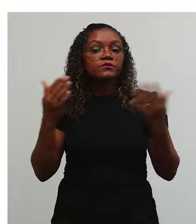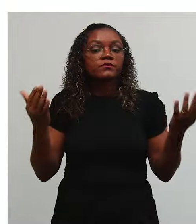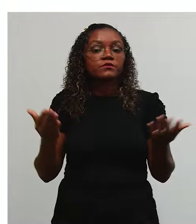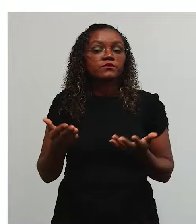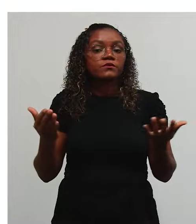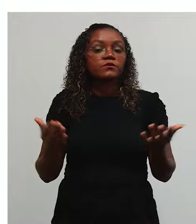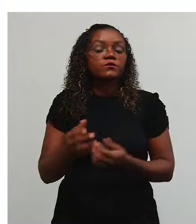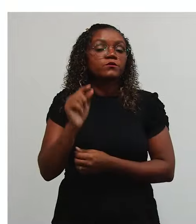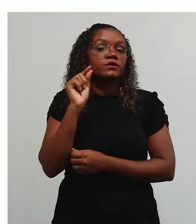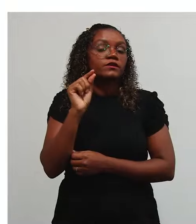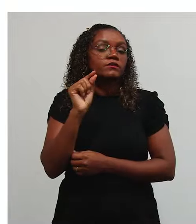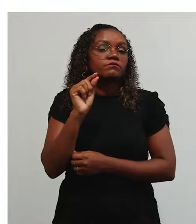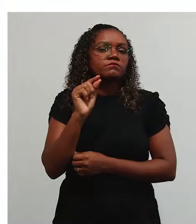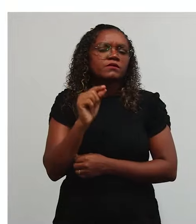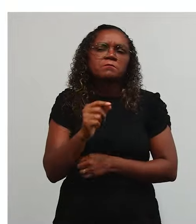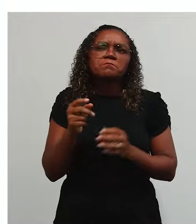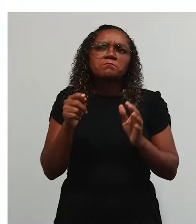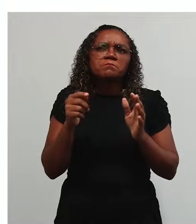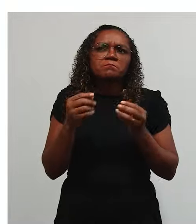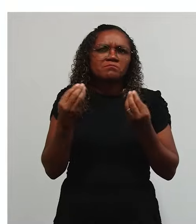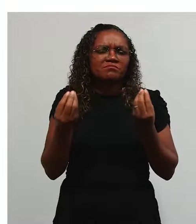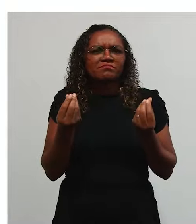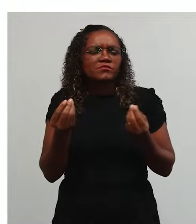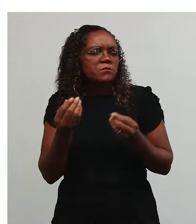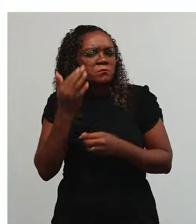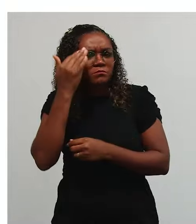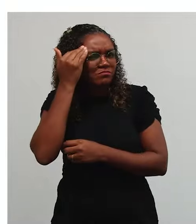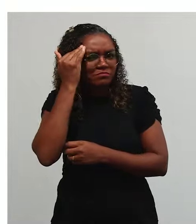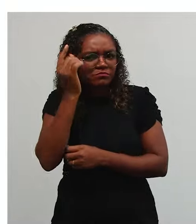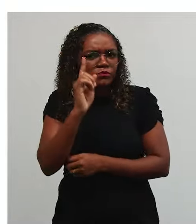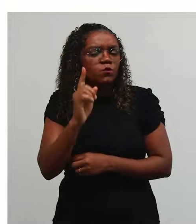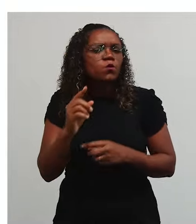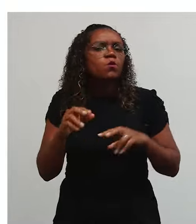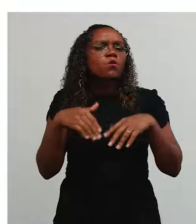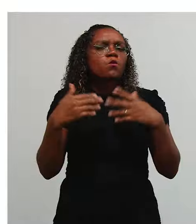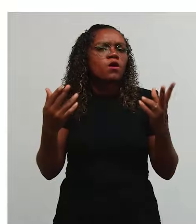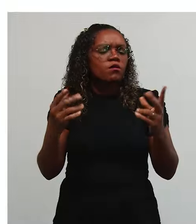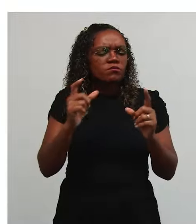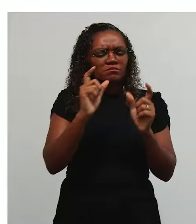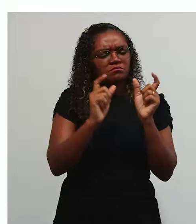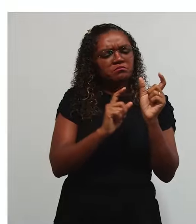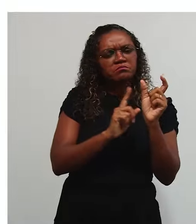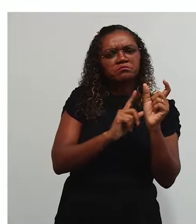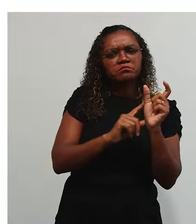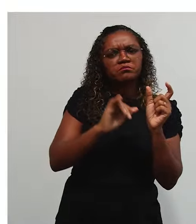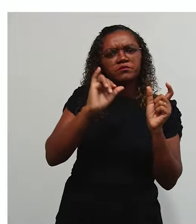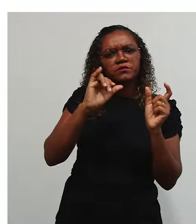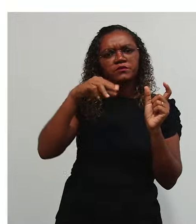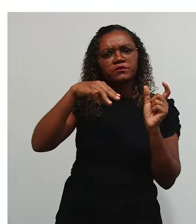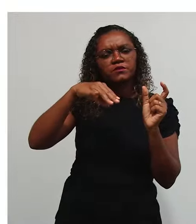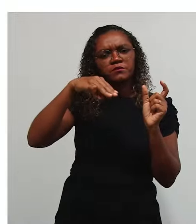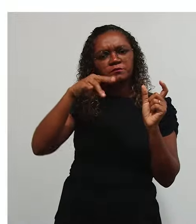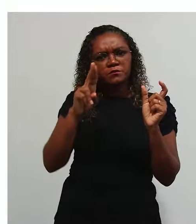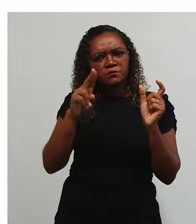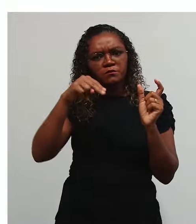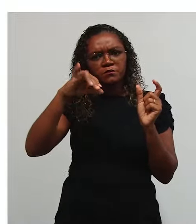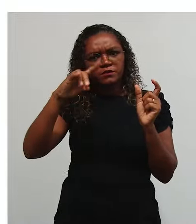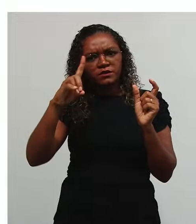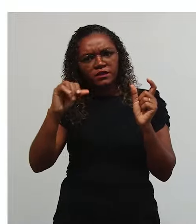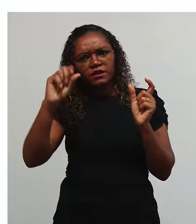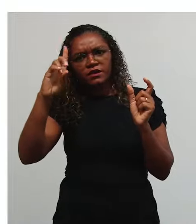Nessa altura do campeonato vocês podem estar se perguntando professora Qual é a diferença entre